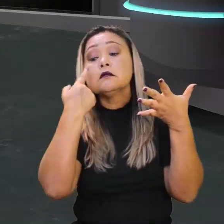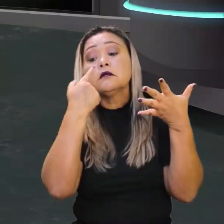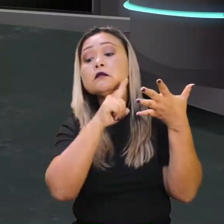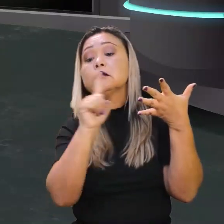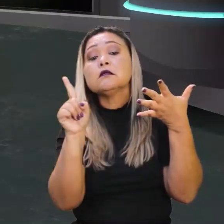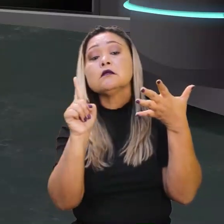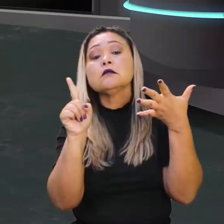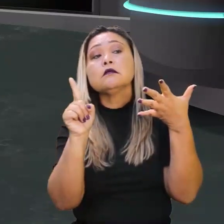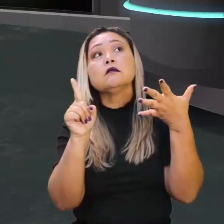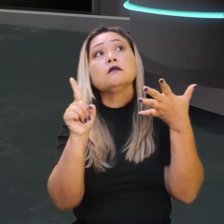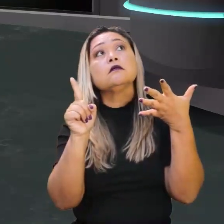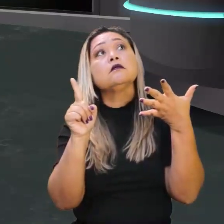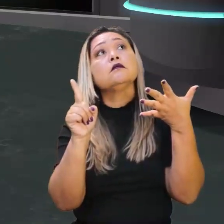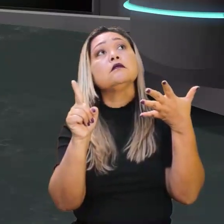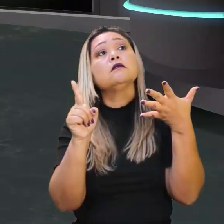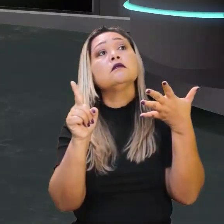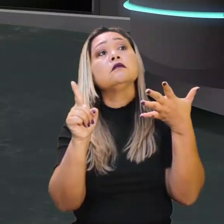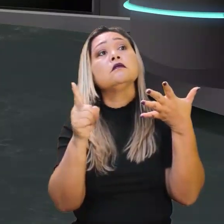ver